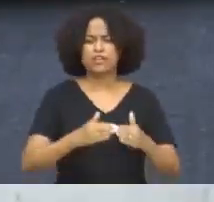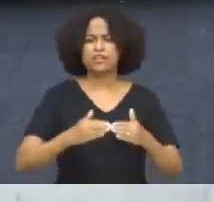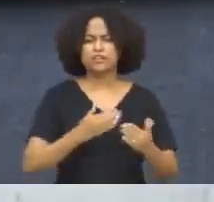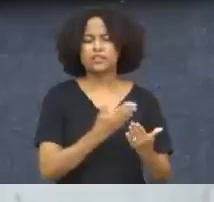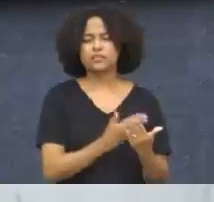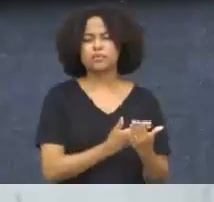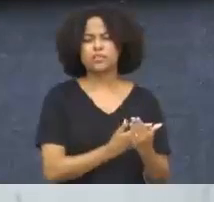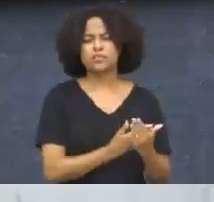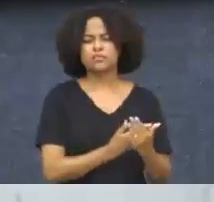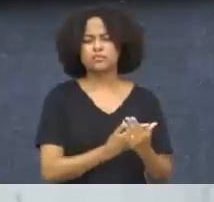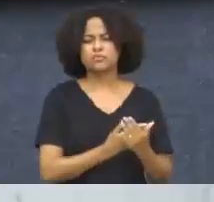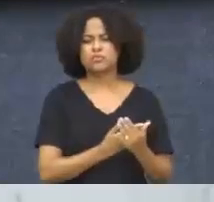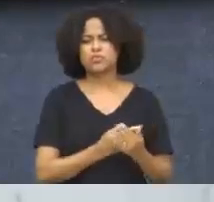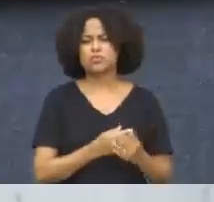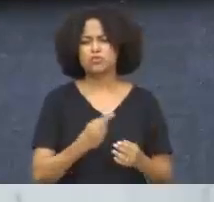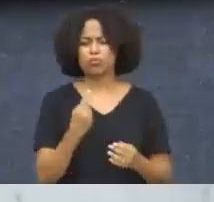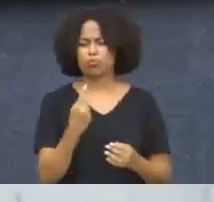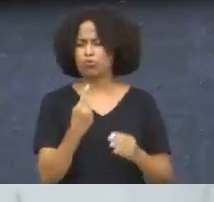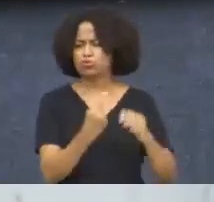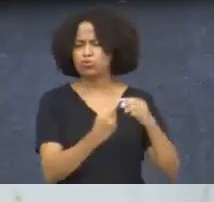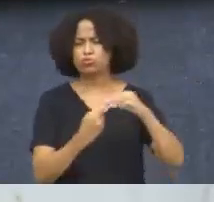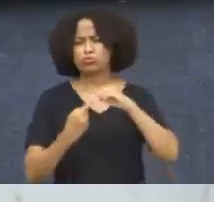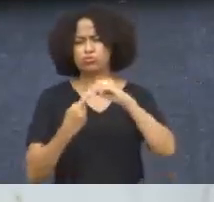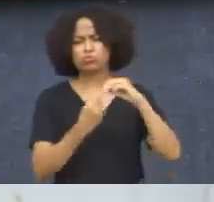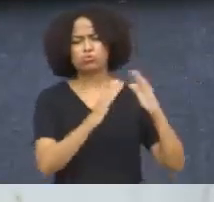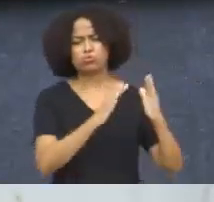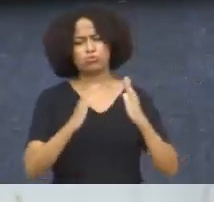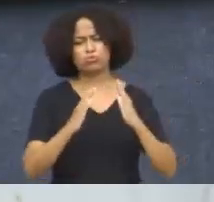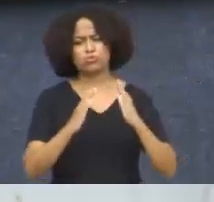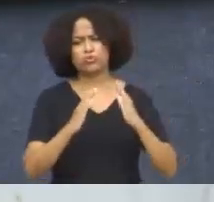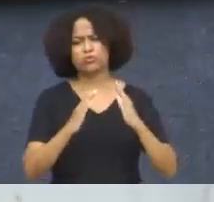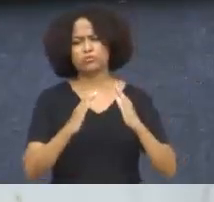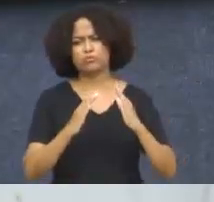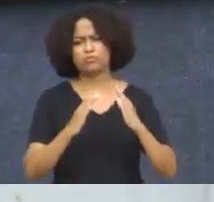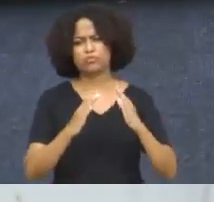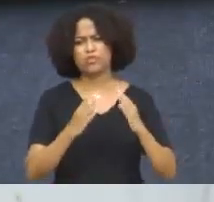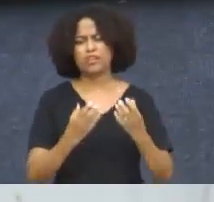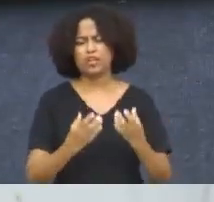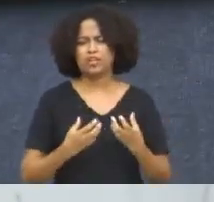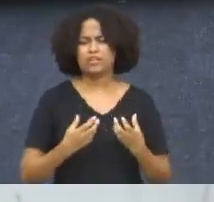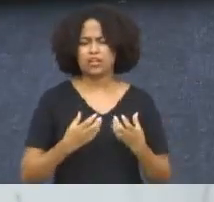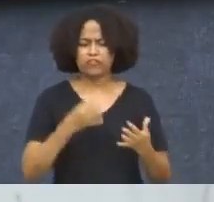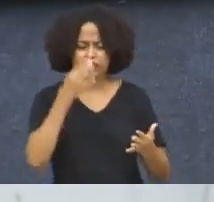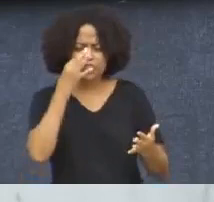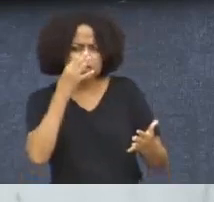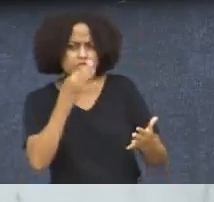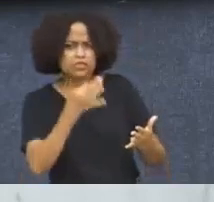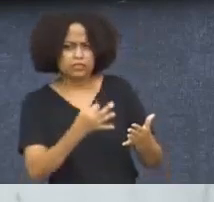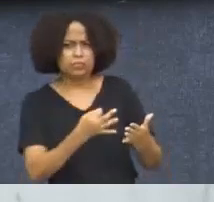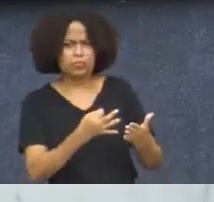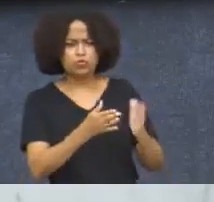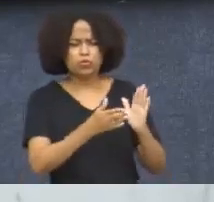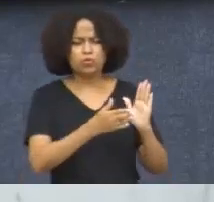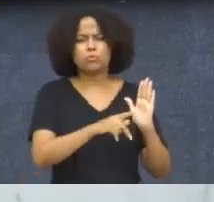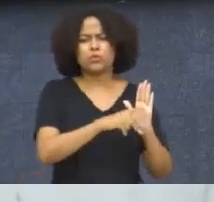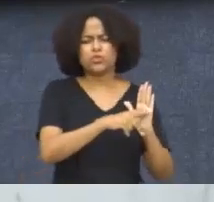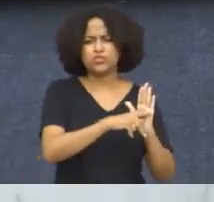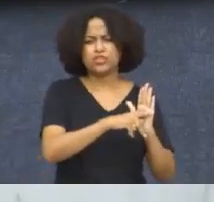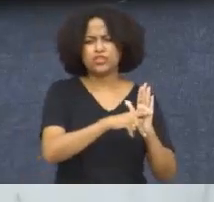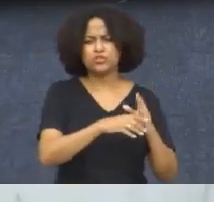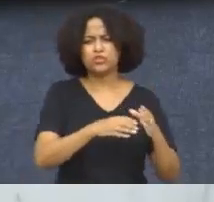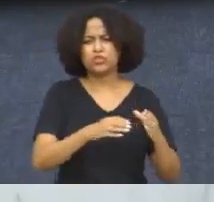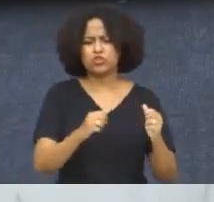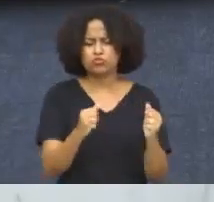309/2023, turno único. Solicitação: requer que seja o projeto apreciado conjuntamente pelas comissões